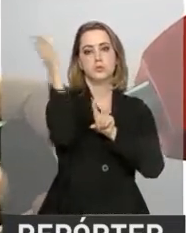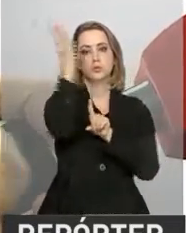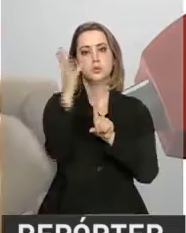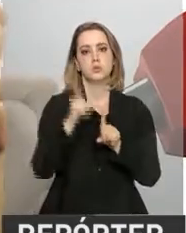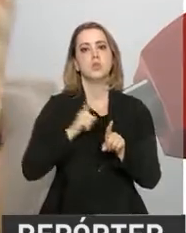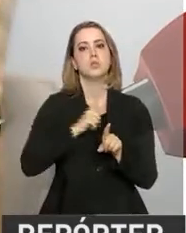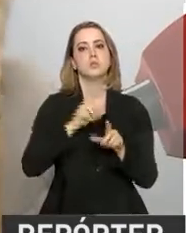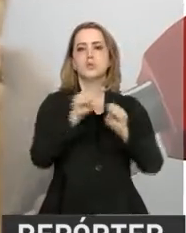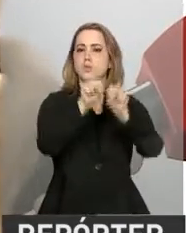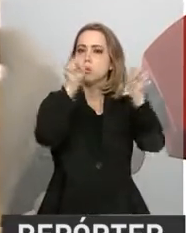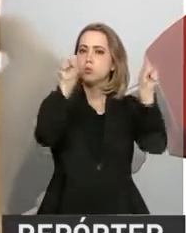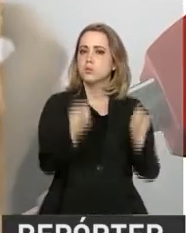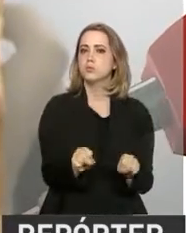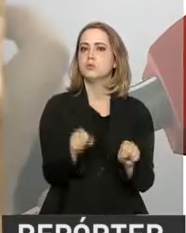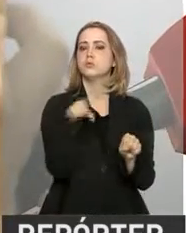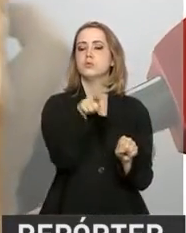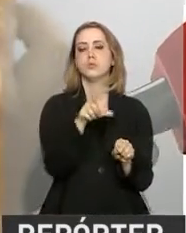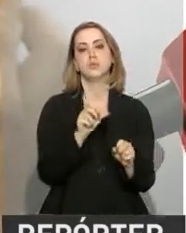um sistema